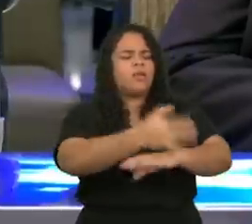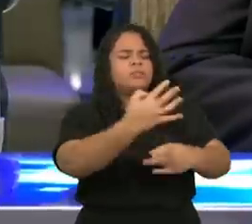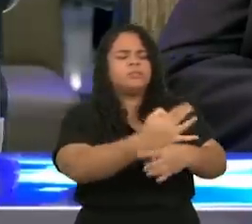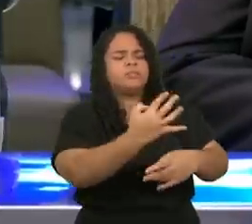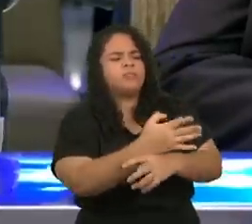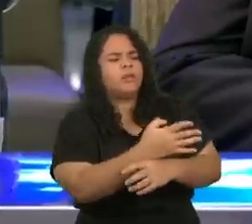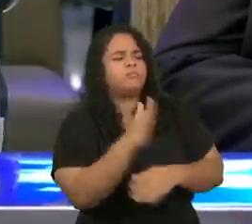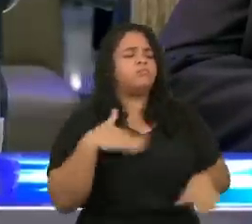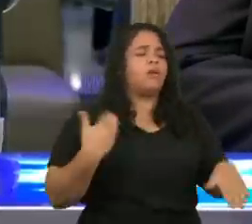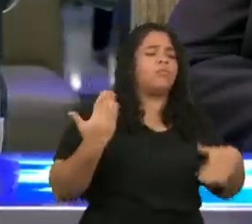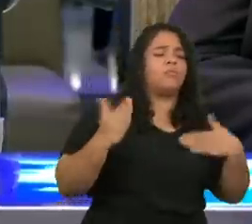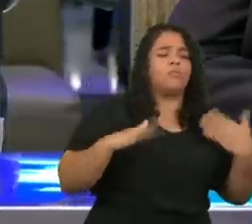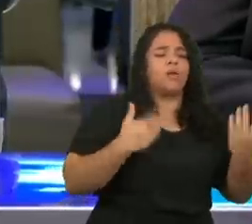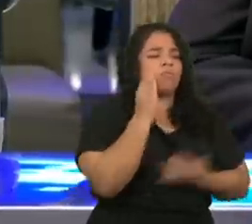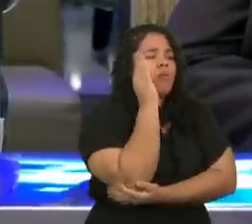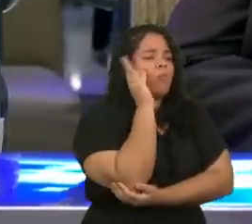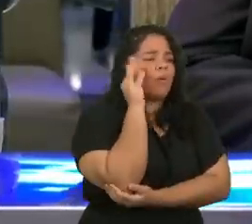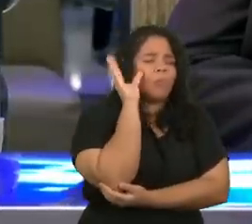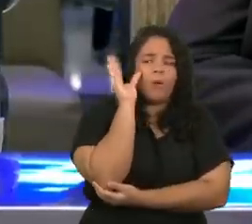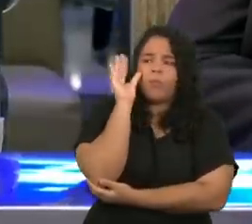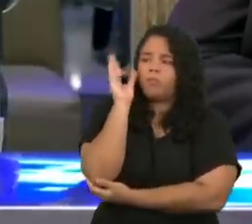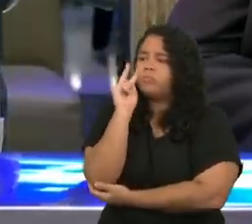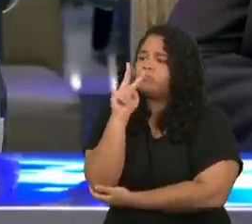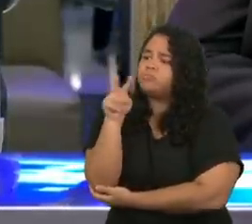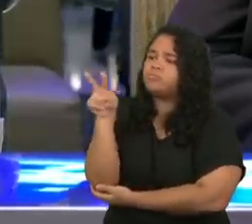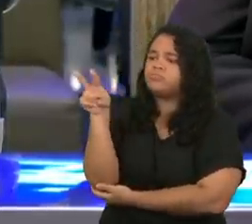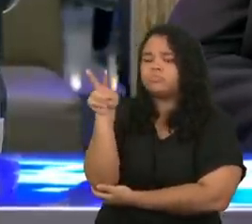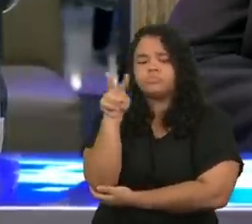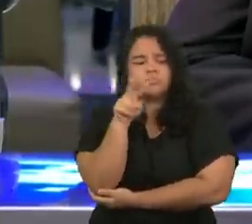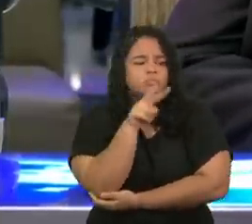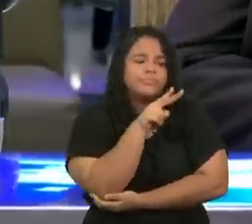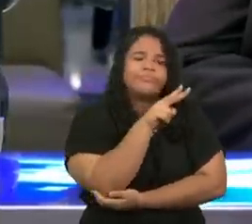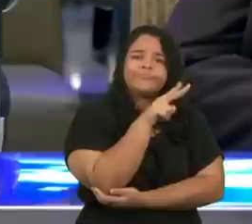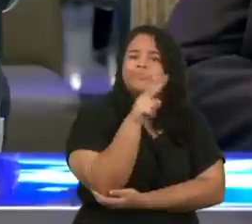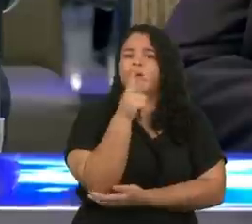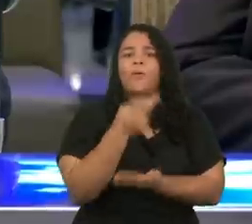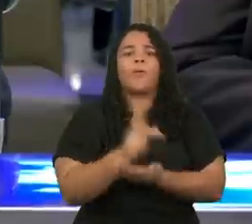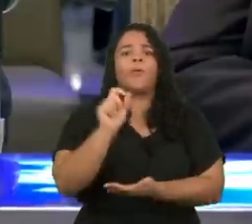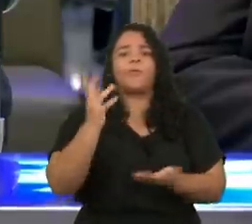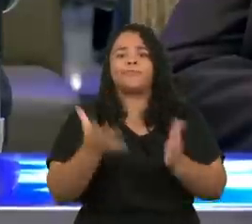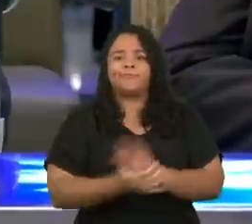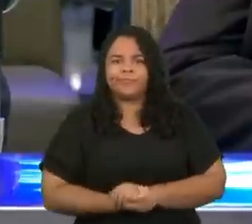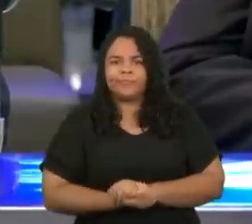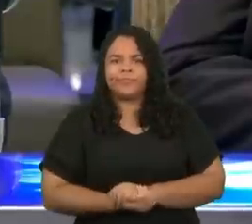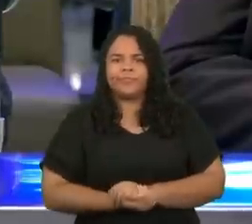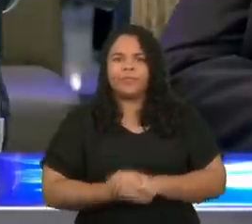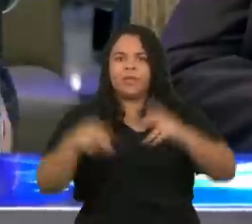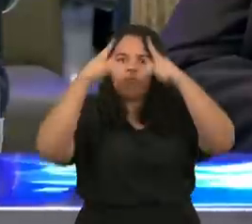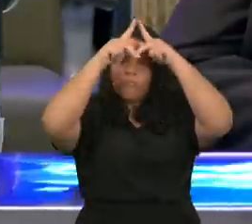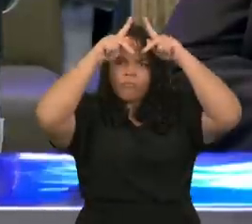é ver o príncipe daquela Terra viu e tomou e deitou-se com ela e